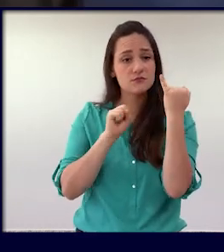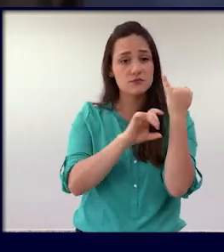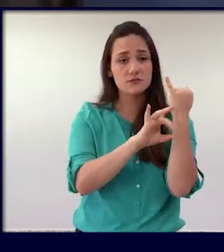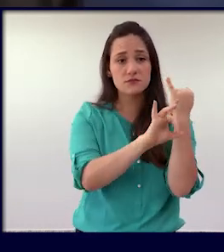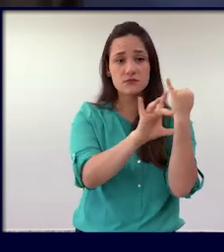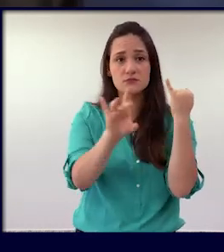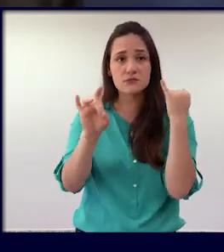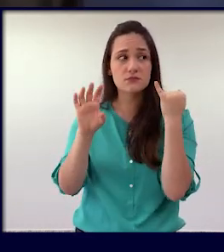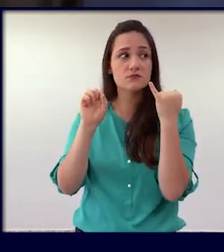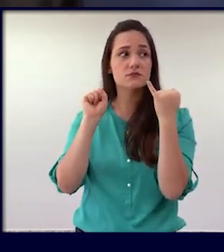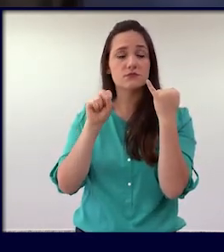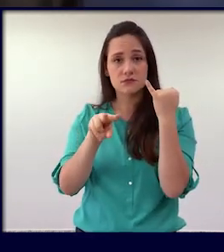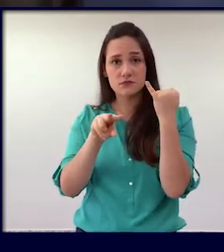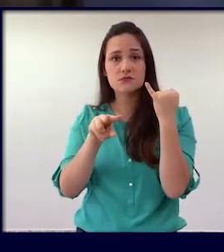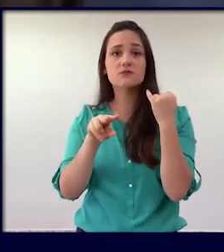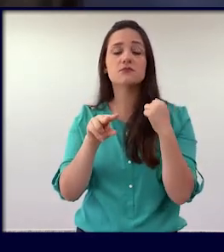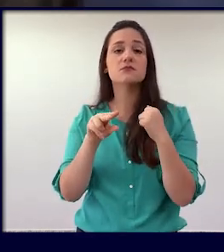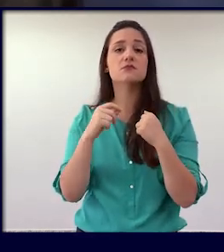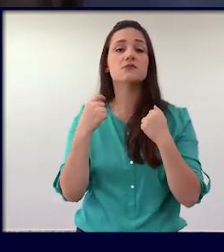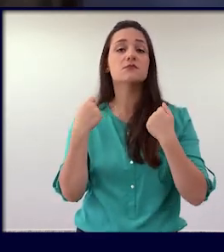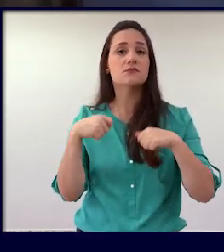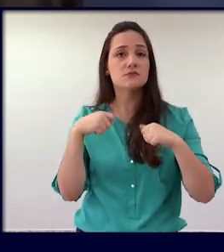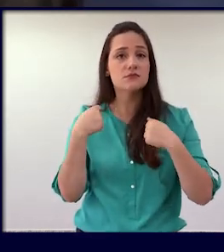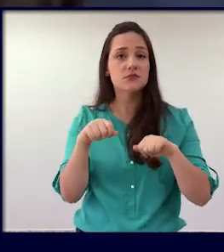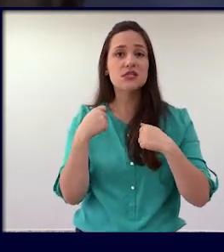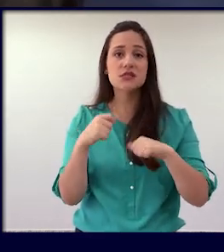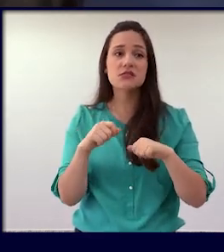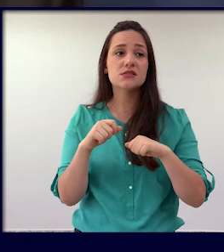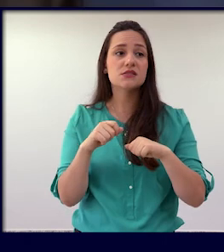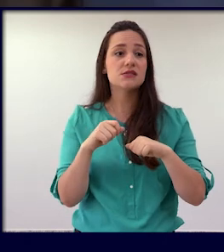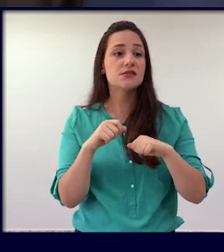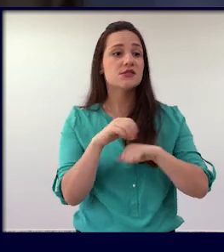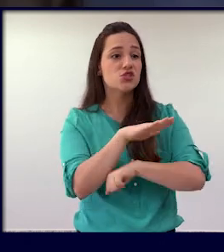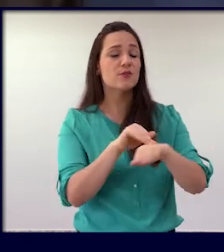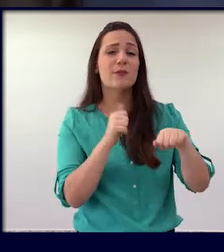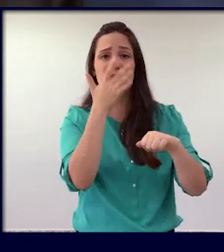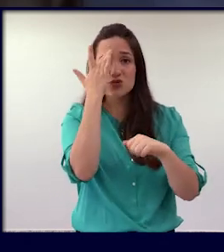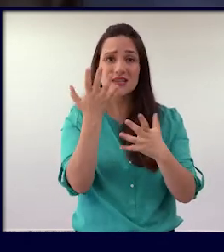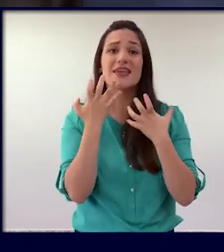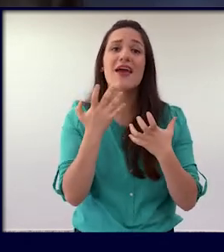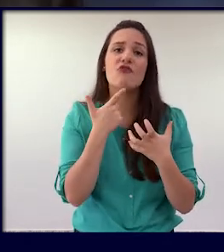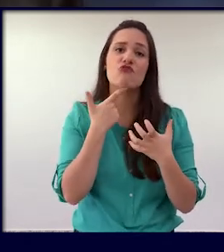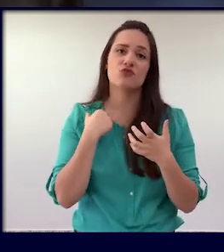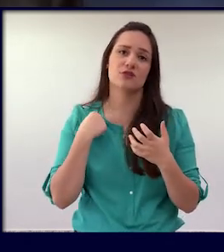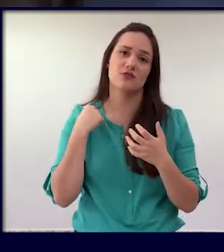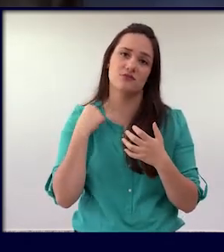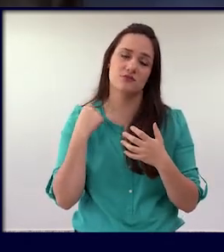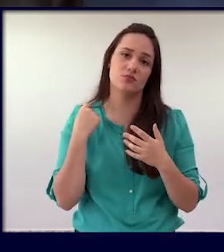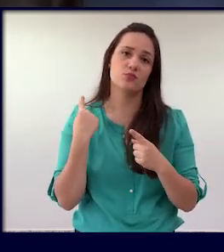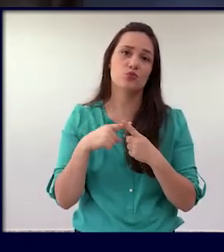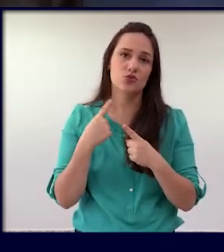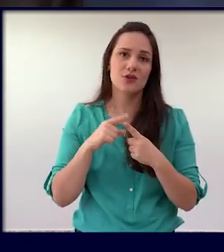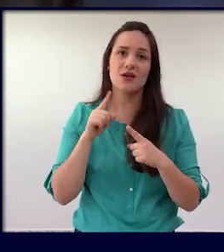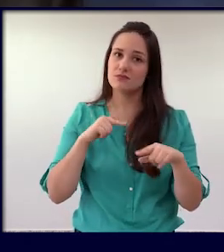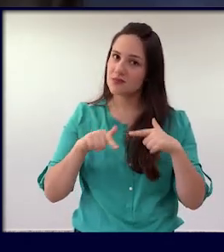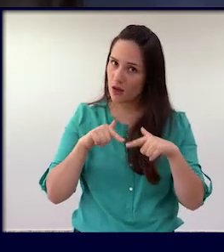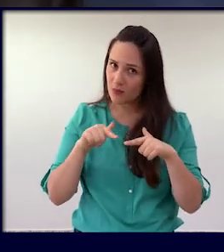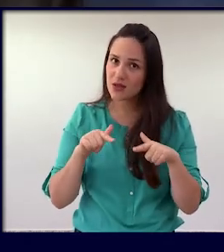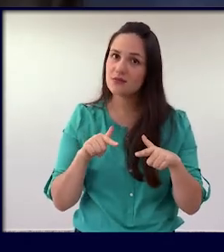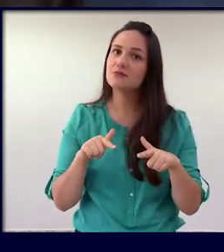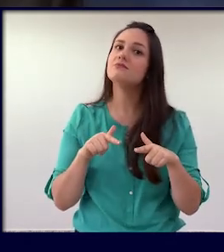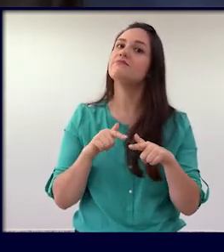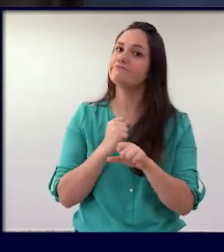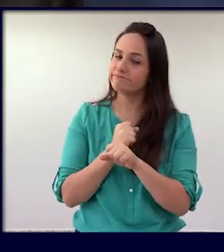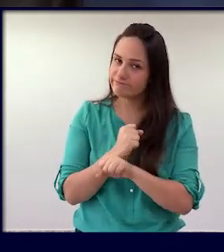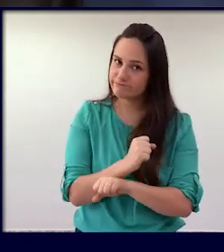muito importante que essas vagas, que essa convocação recaia sobre quem tem vontade de ser mesário, porque o trabalho